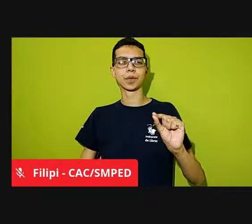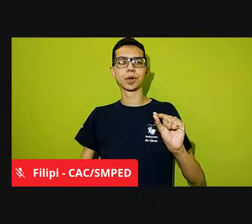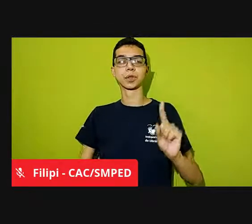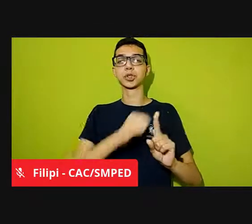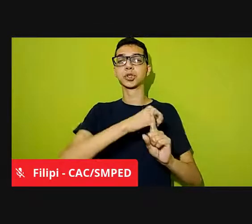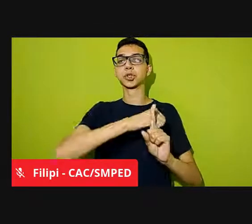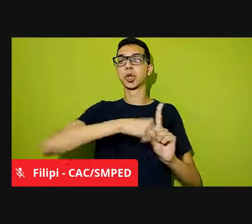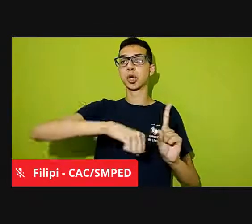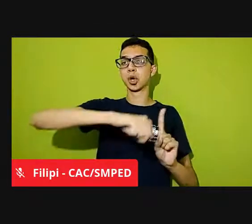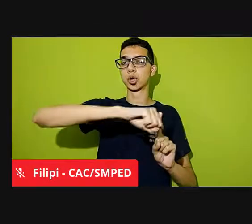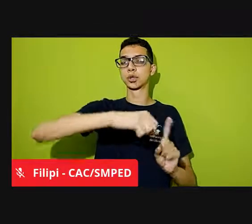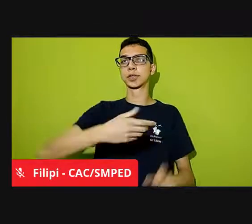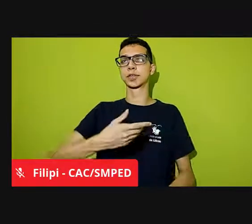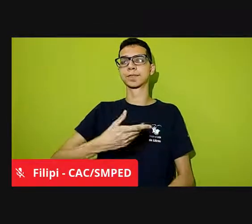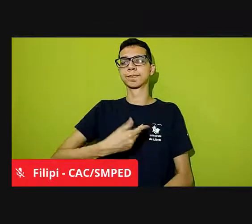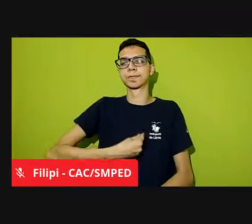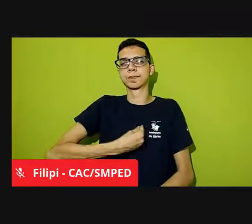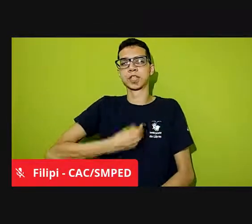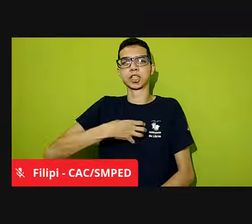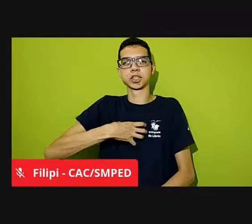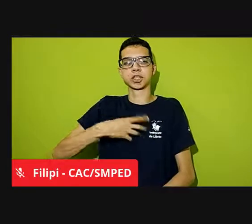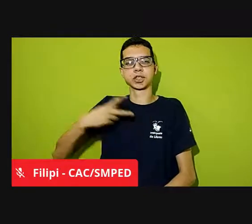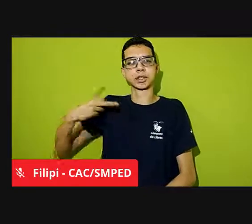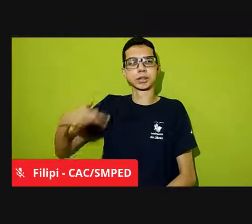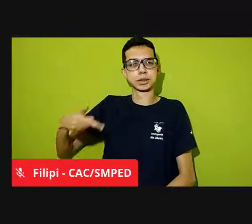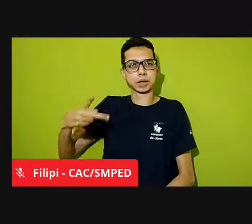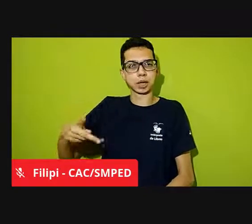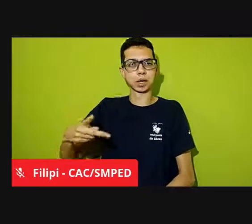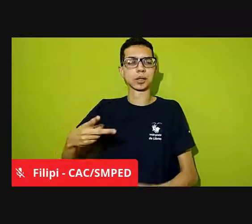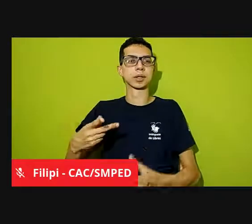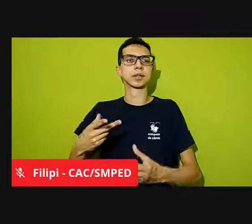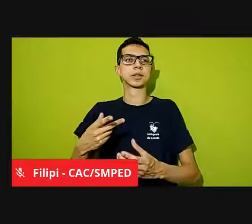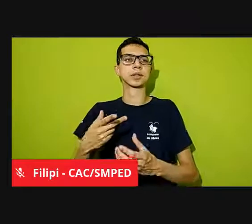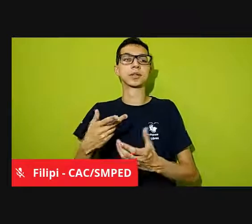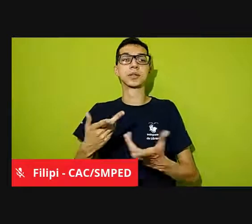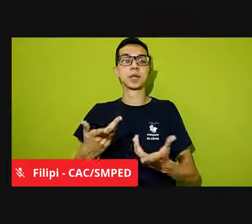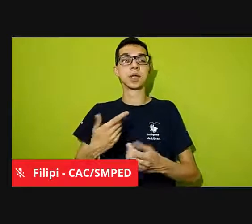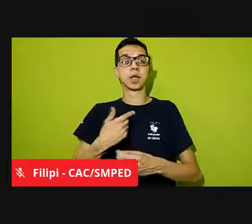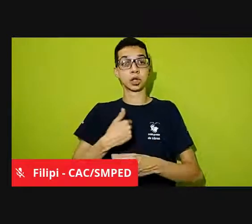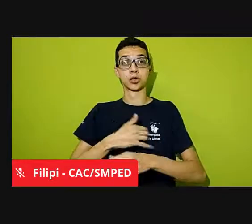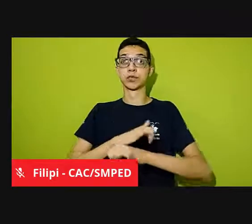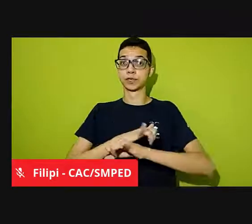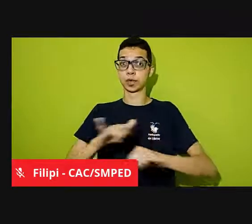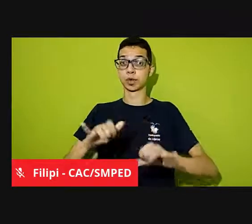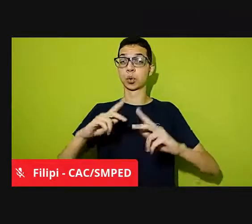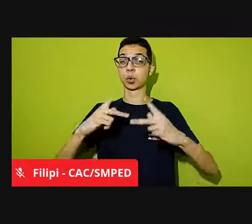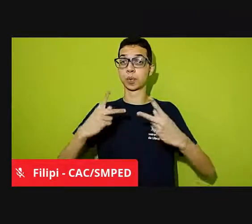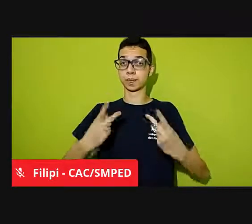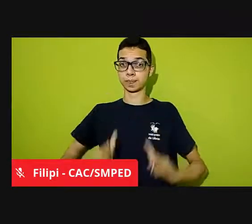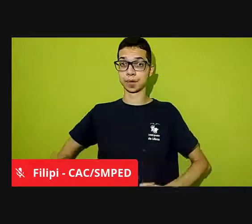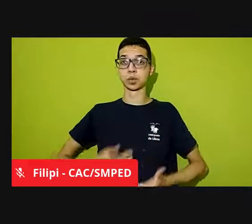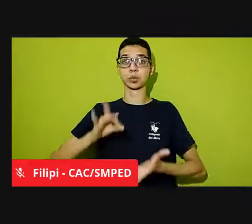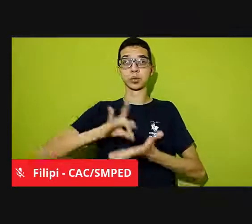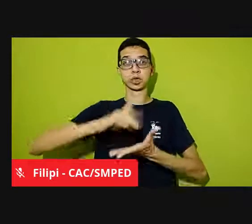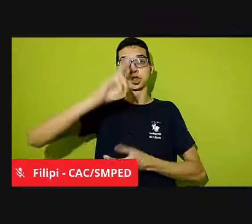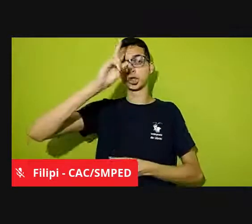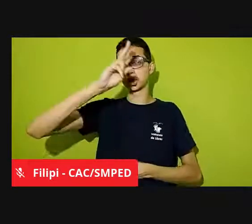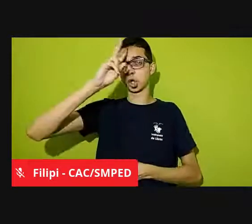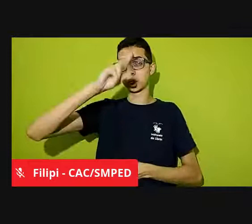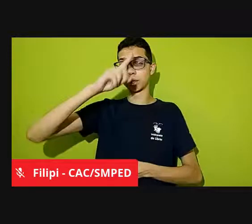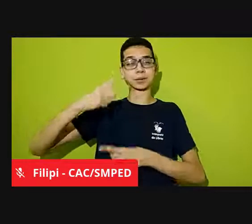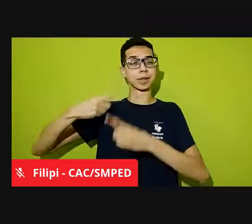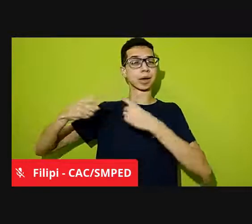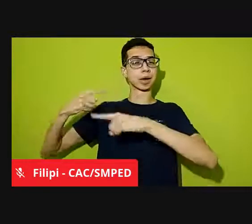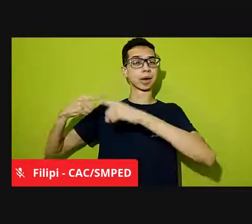social, né, então isso é. Desde a origem aí da humanidade, né, a gente tem um histórico de segregação relacionado aos